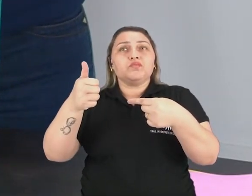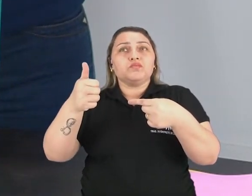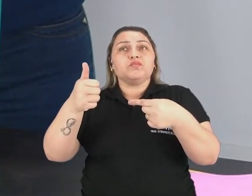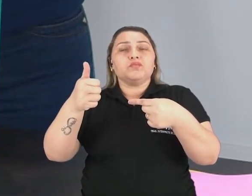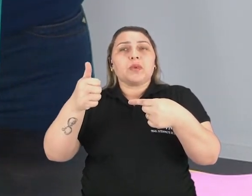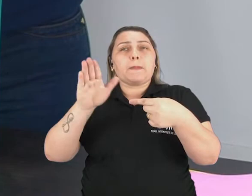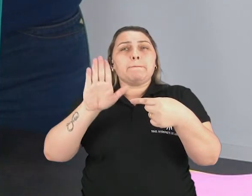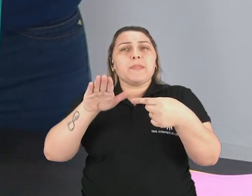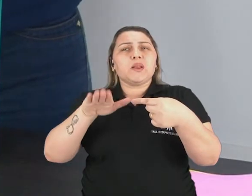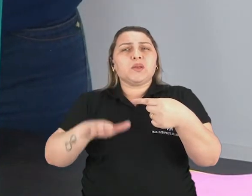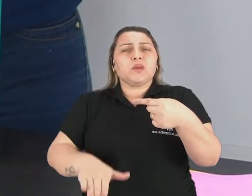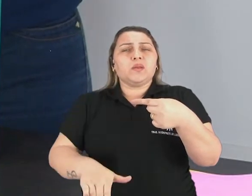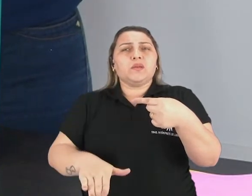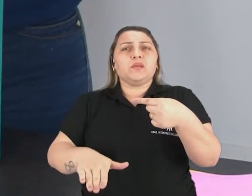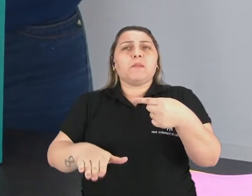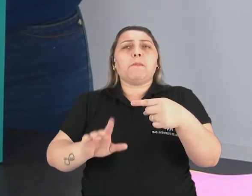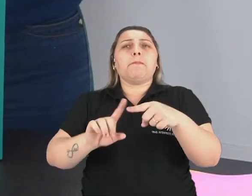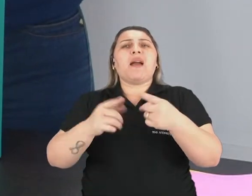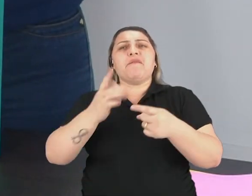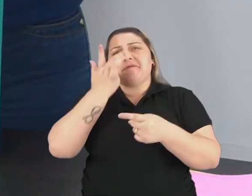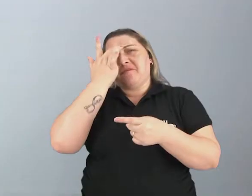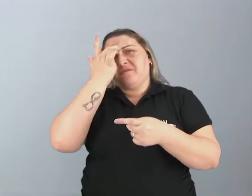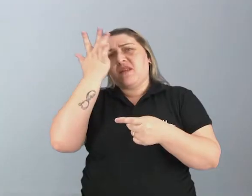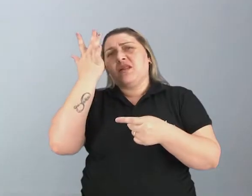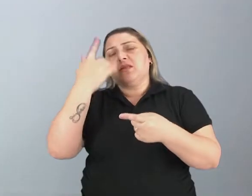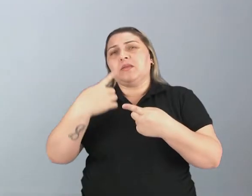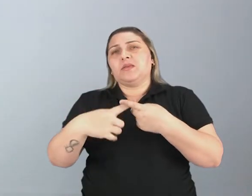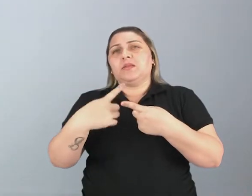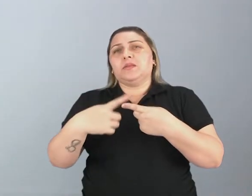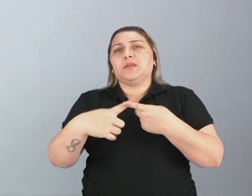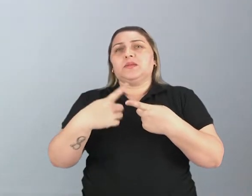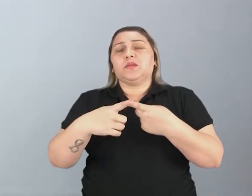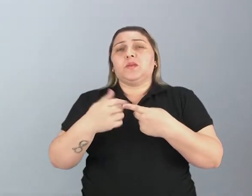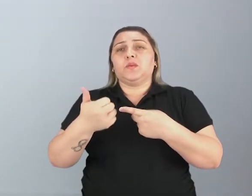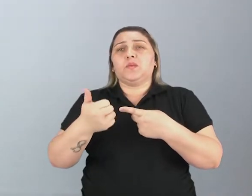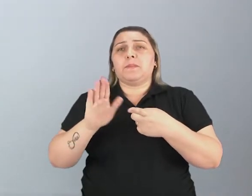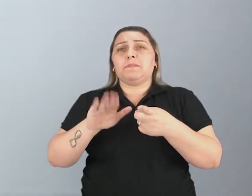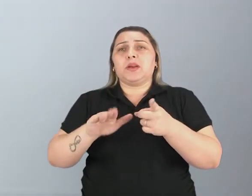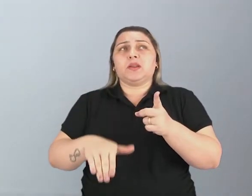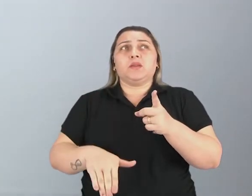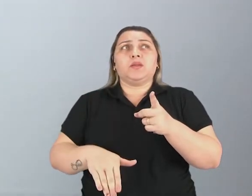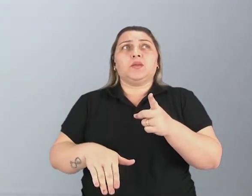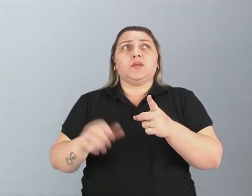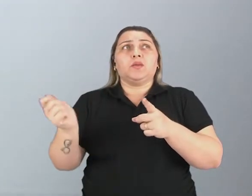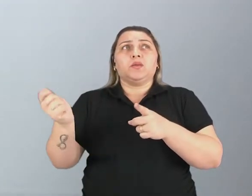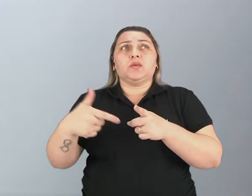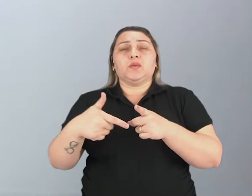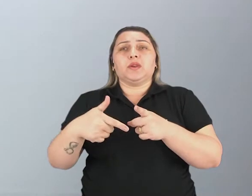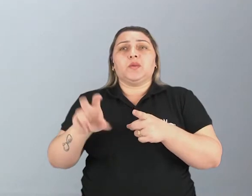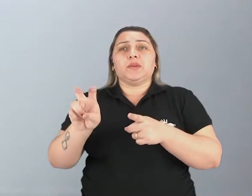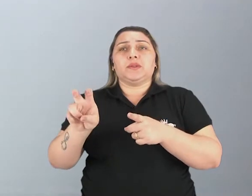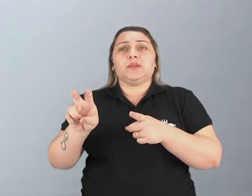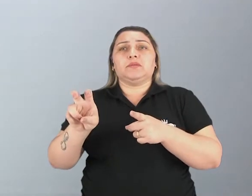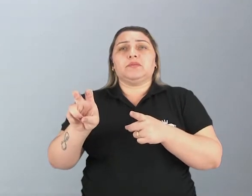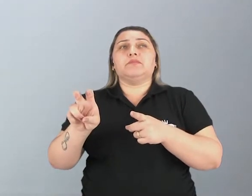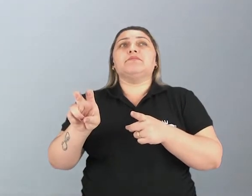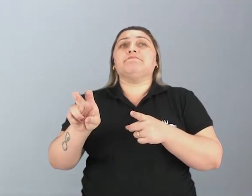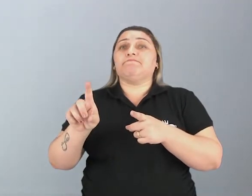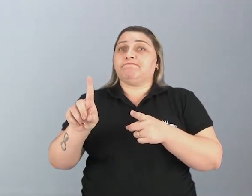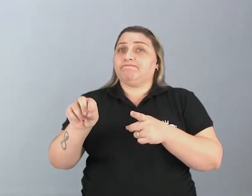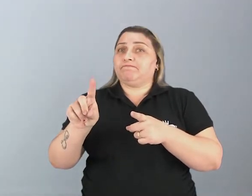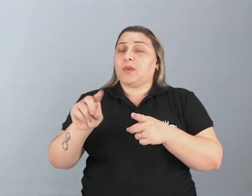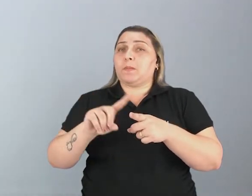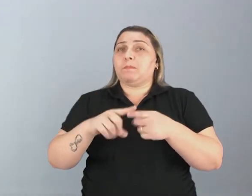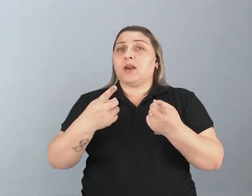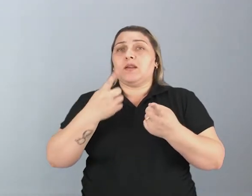Né? Ele é menor. Ah, professora, mas é fácil, porque o 1 é menor do que o 5.